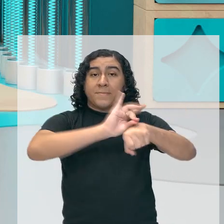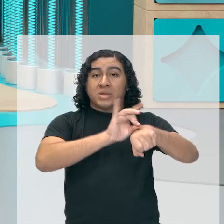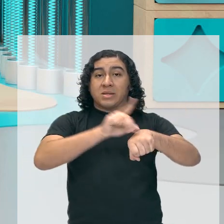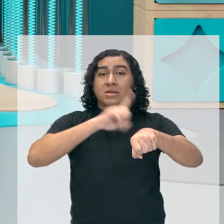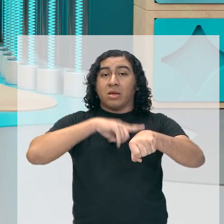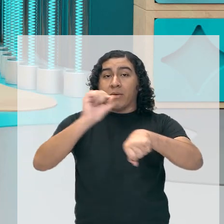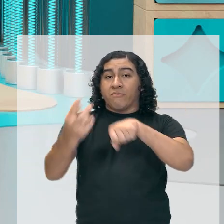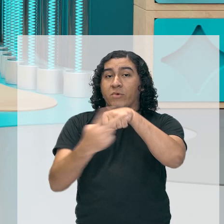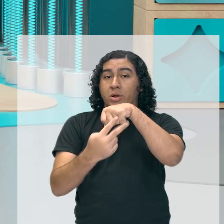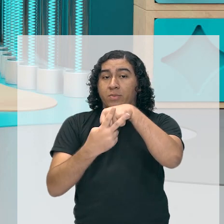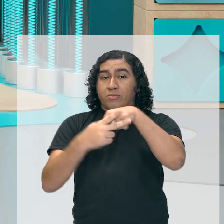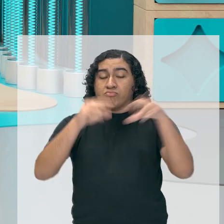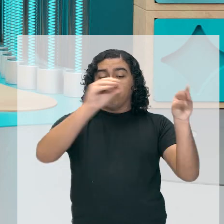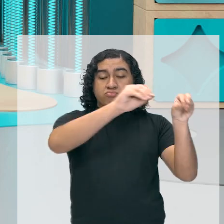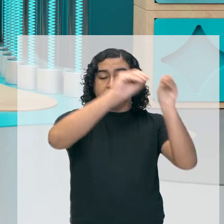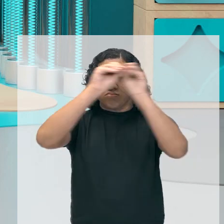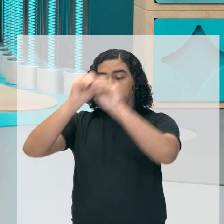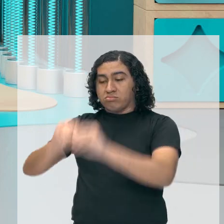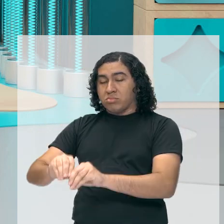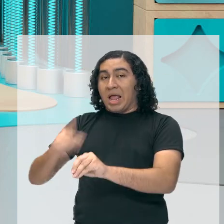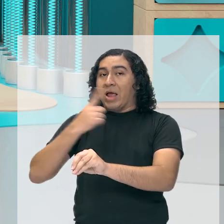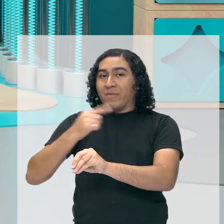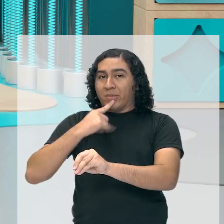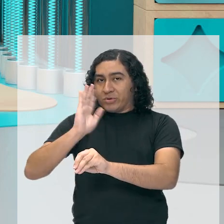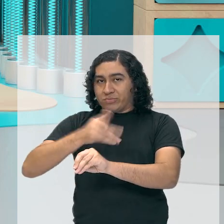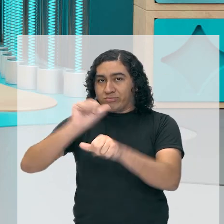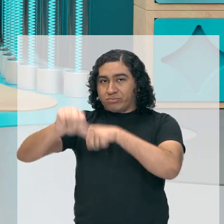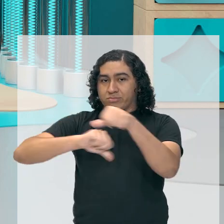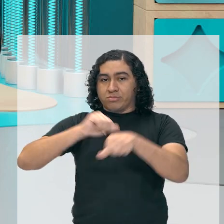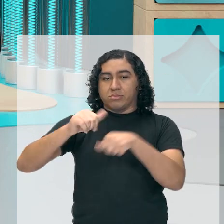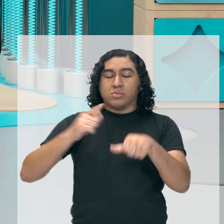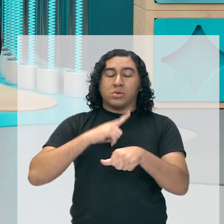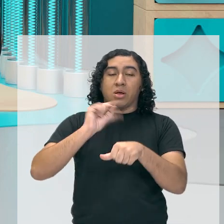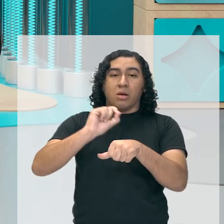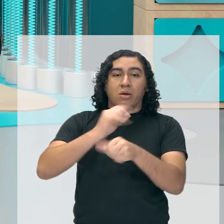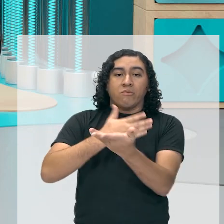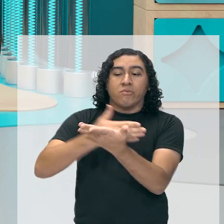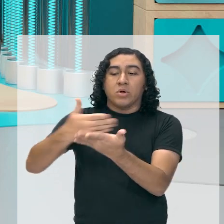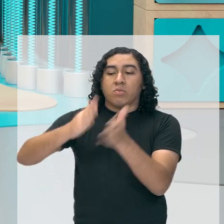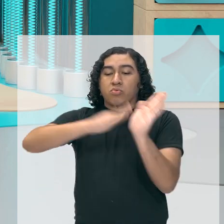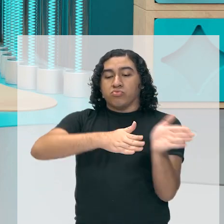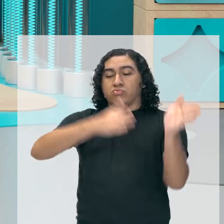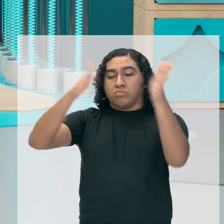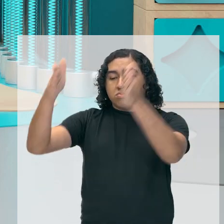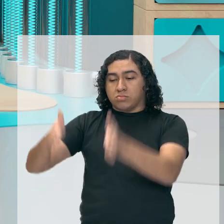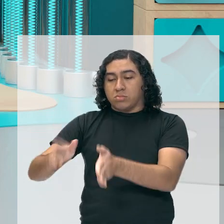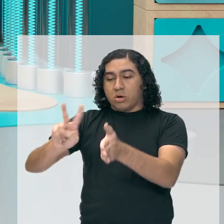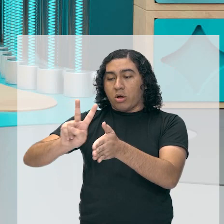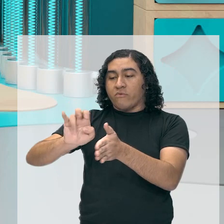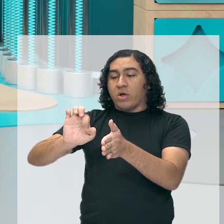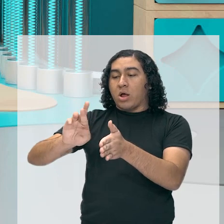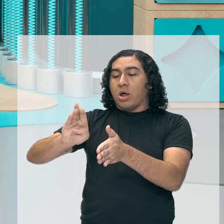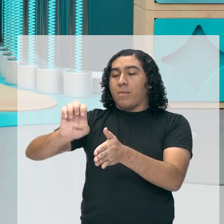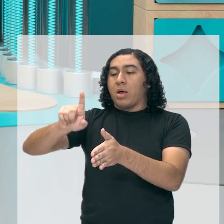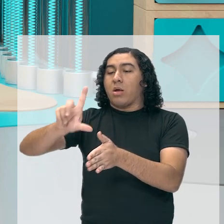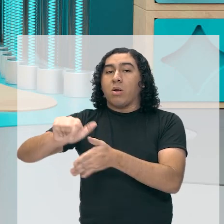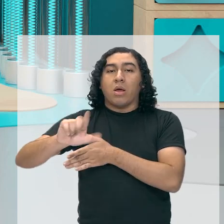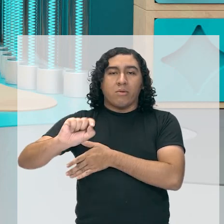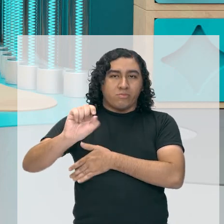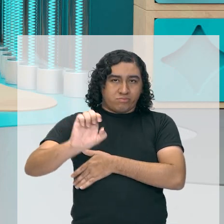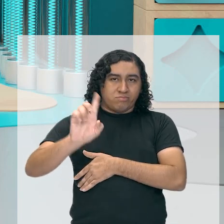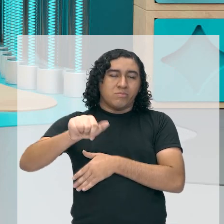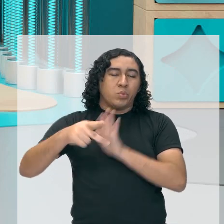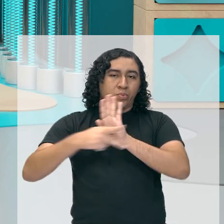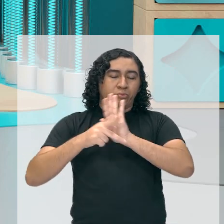carregar o nosso verbo, certo? O verbo começar, então ela vem para essa segunda coluna aqui, ok? Ao nosso